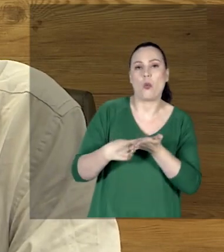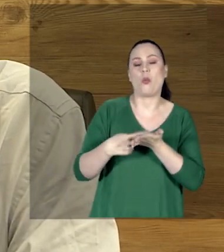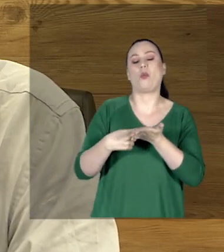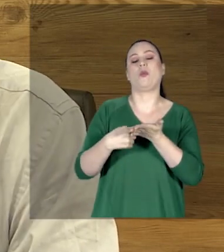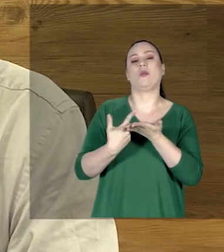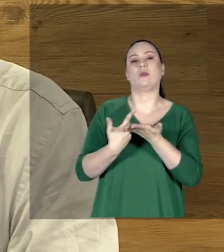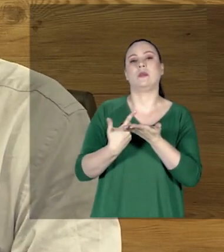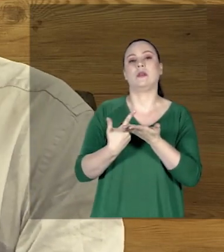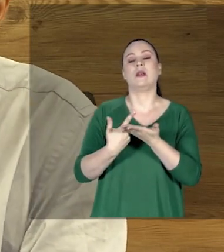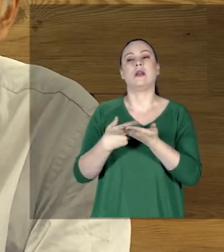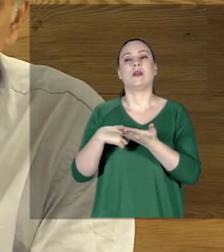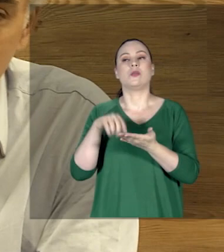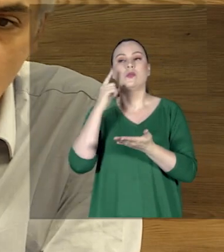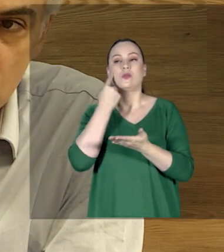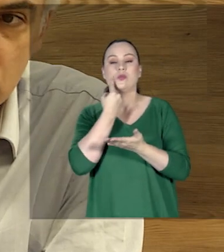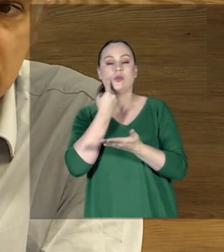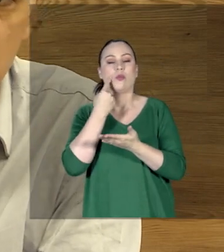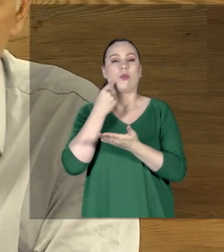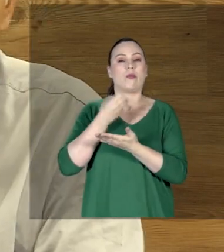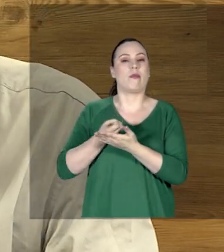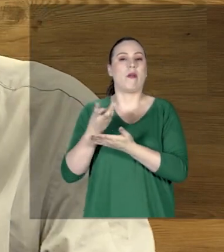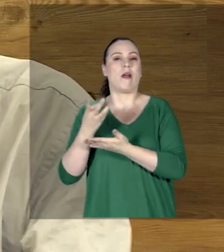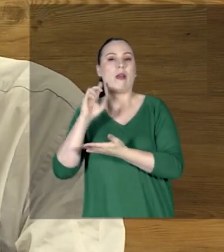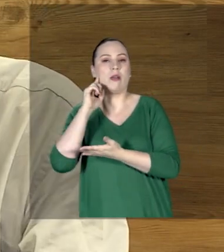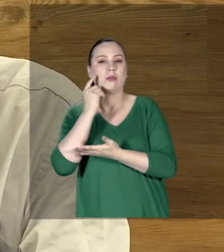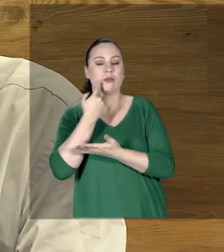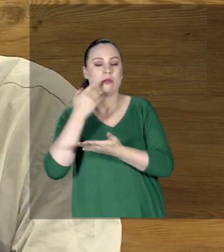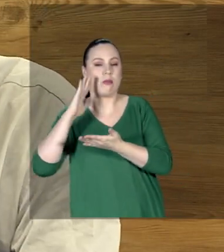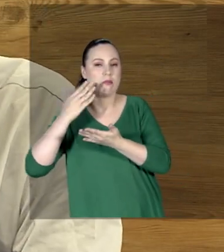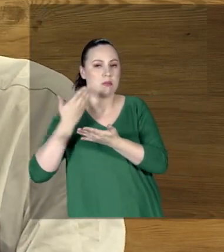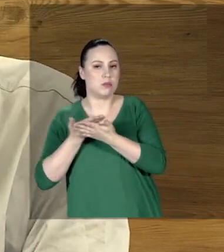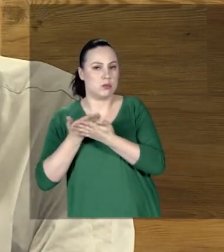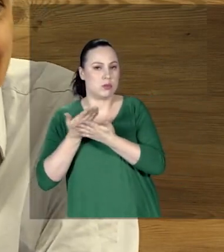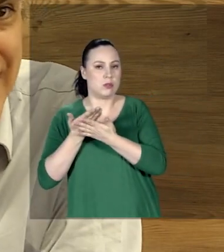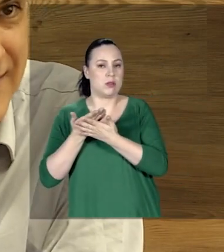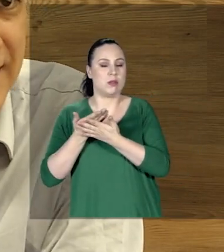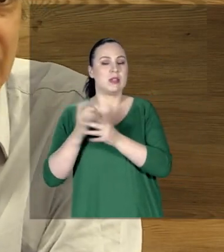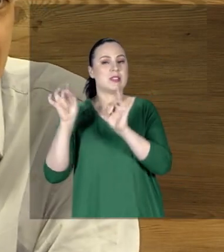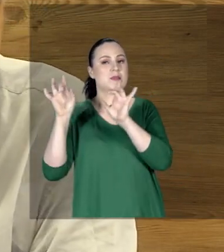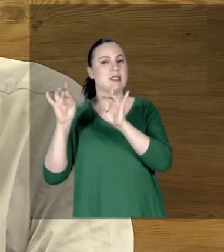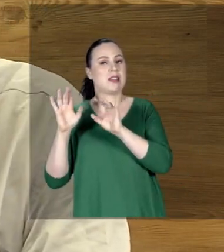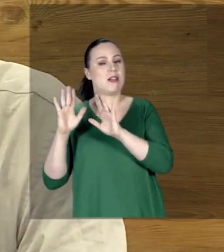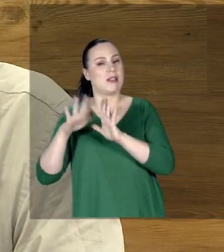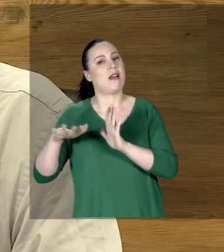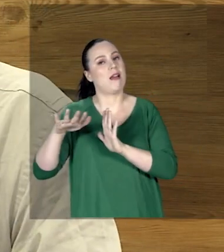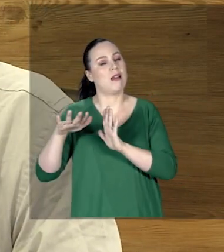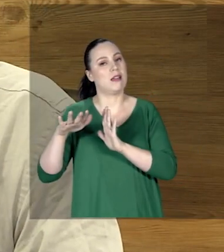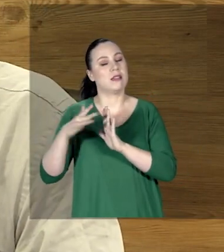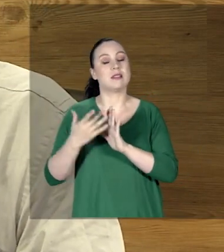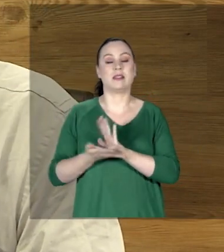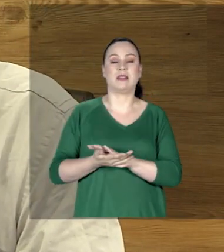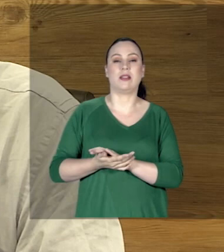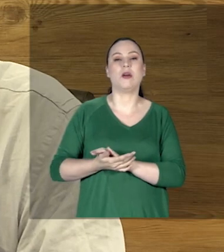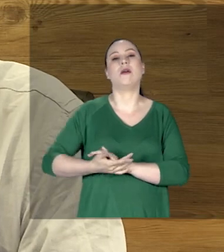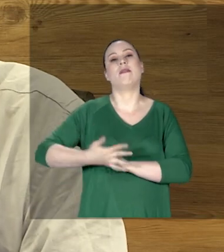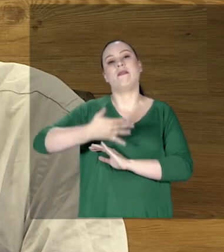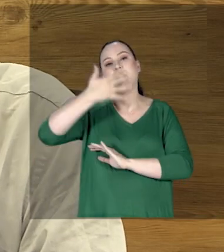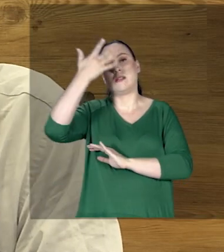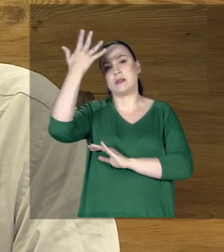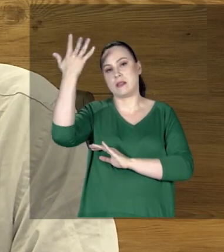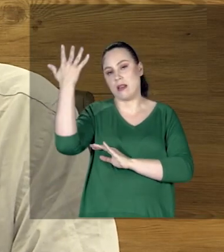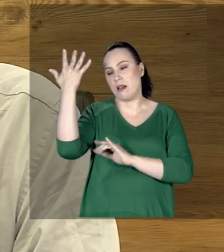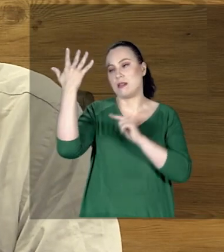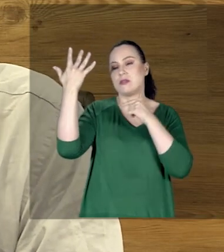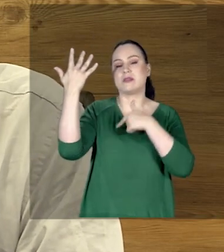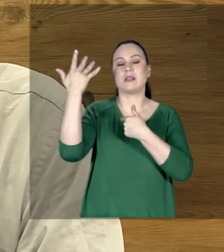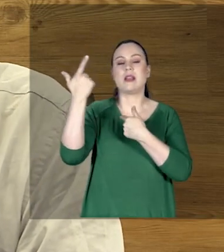acordo entre os estudantes surdos ou os estudantes surdos, especialistas na área. Então, essa velocidade de